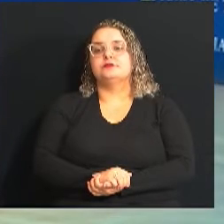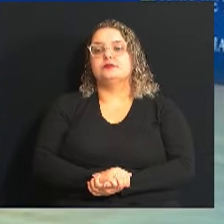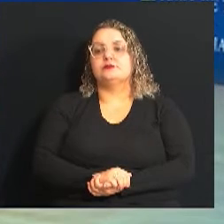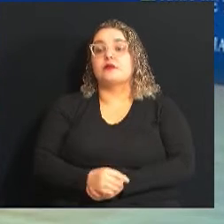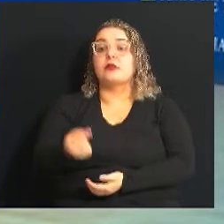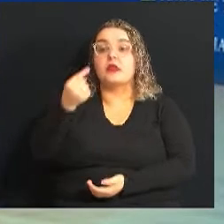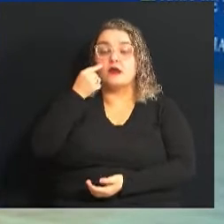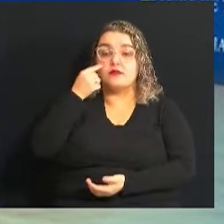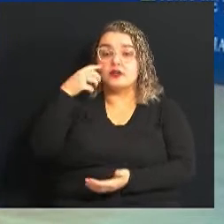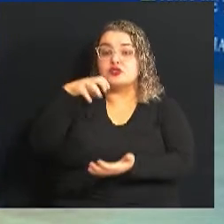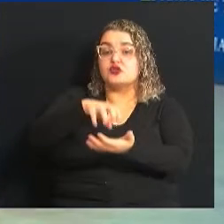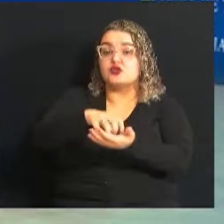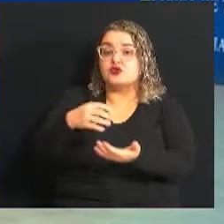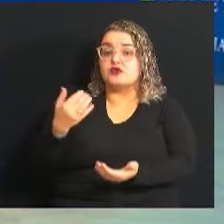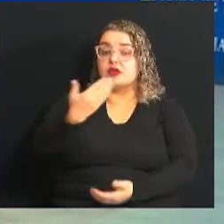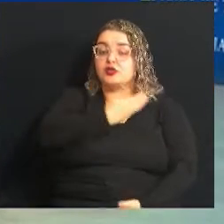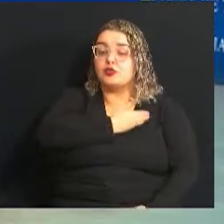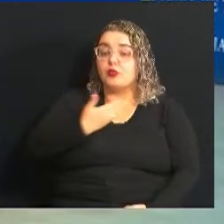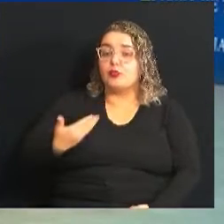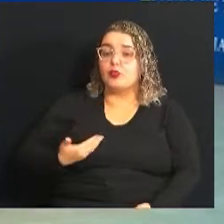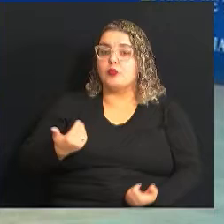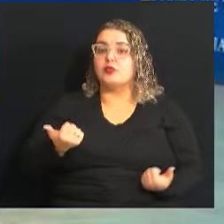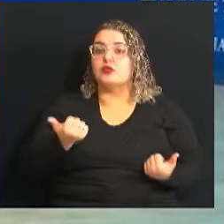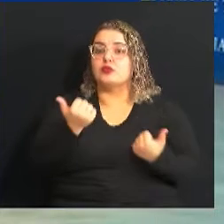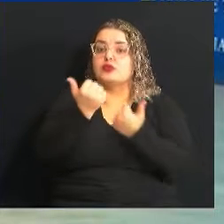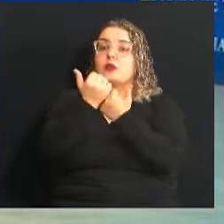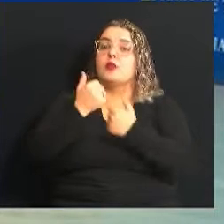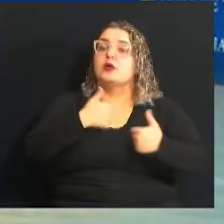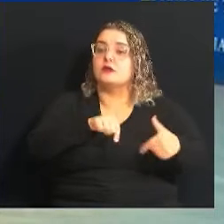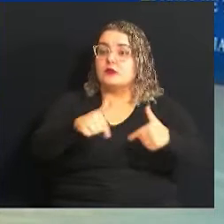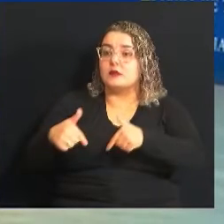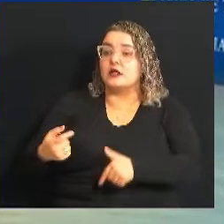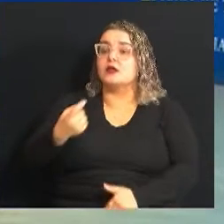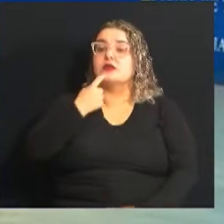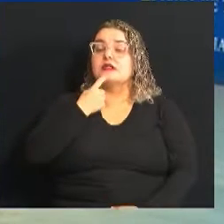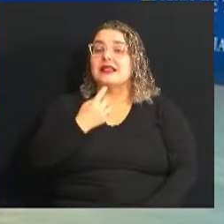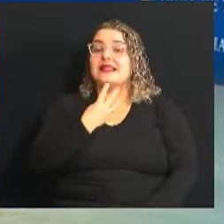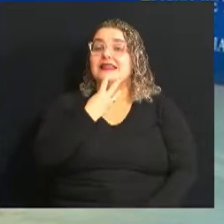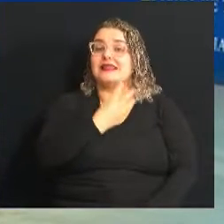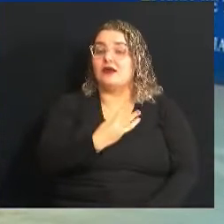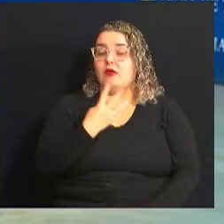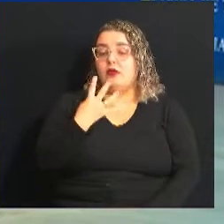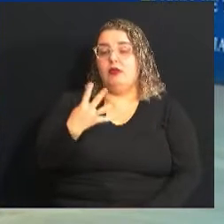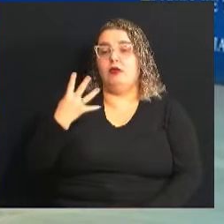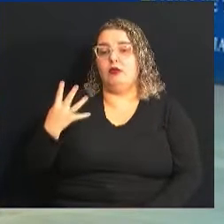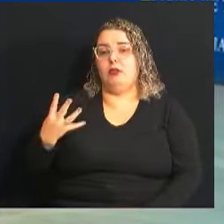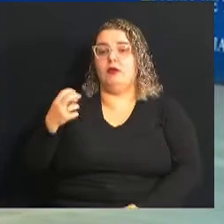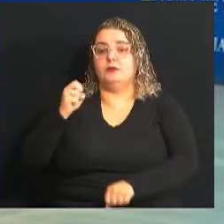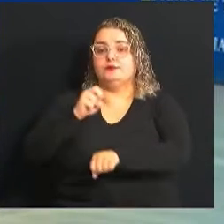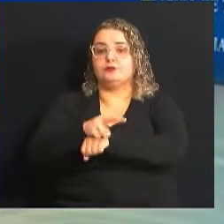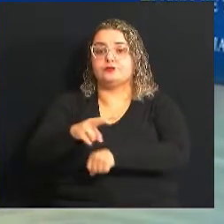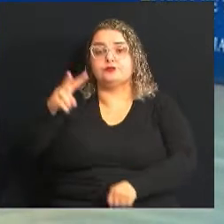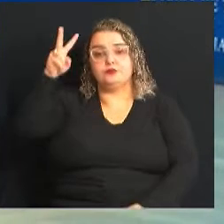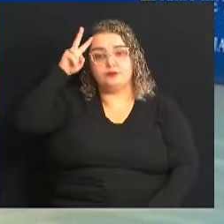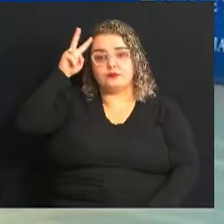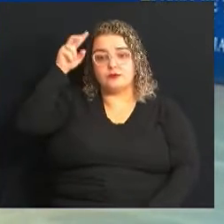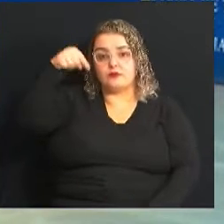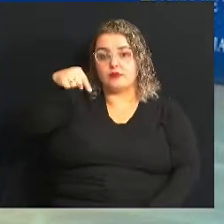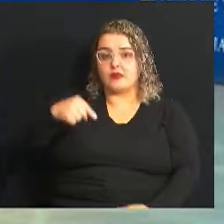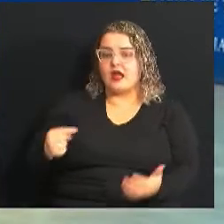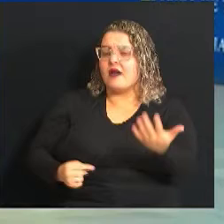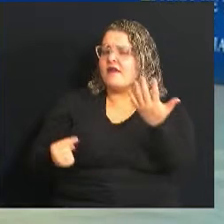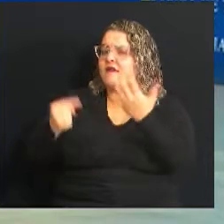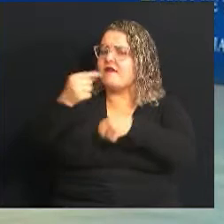No Centro Público de Apoio ao Trabalhador em Campinas, há 344 vagas nesta segunda-feira. Entre